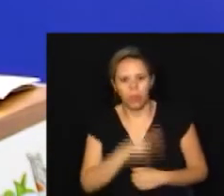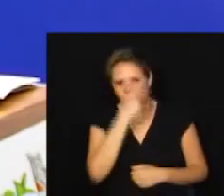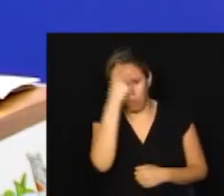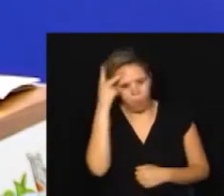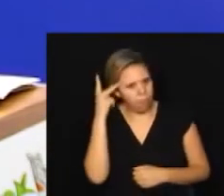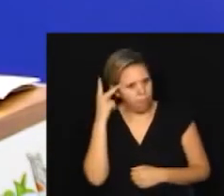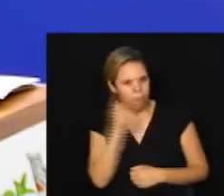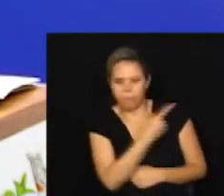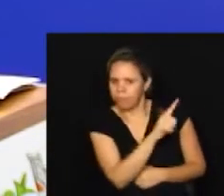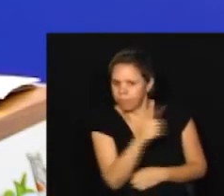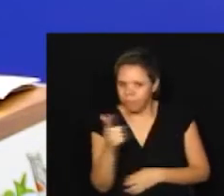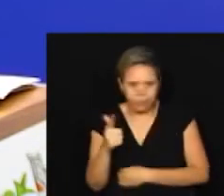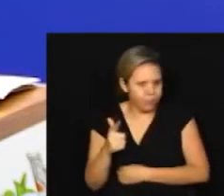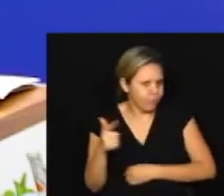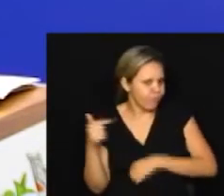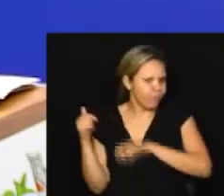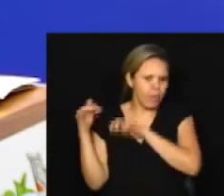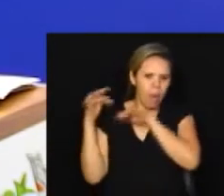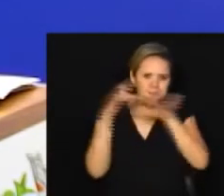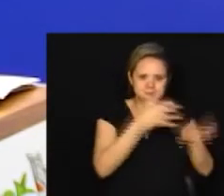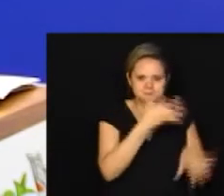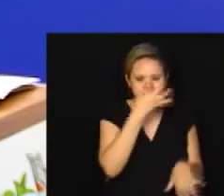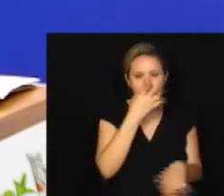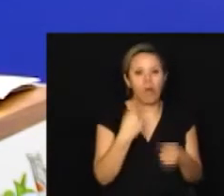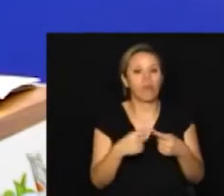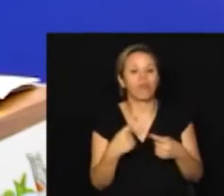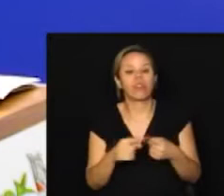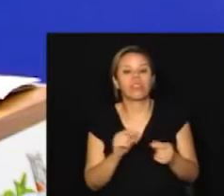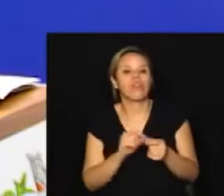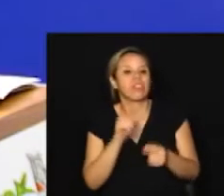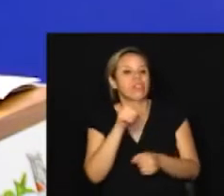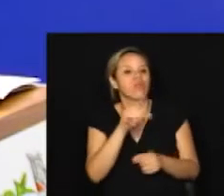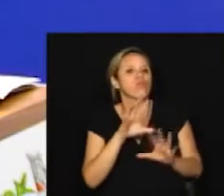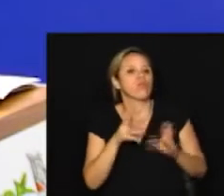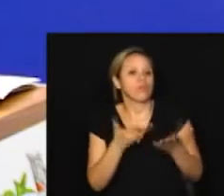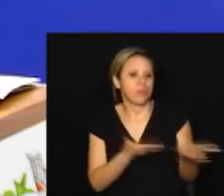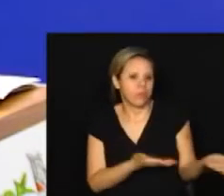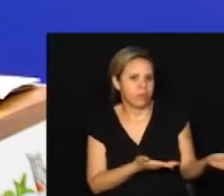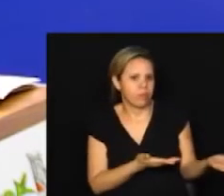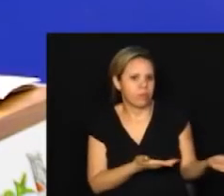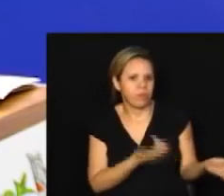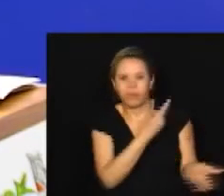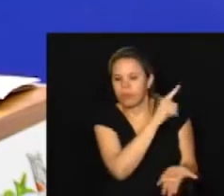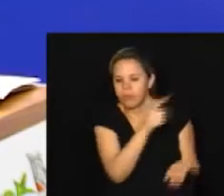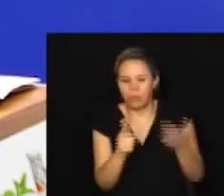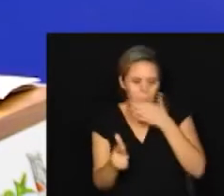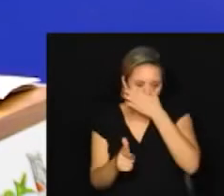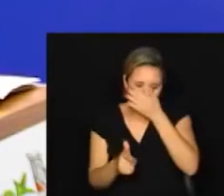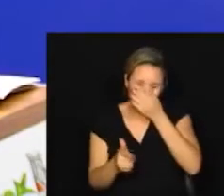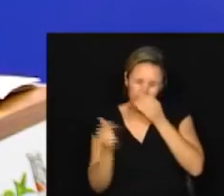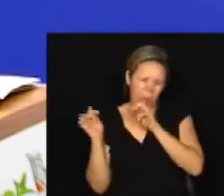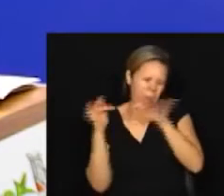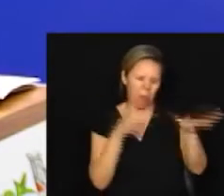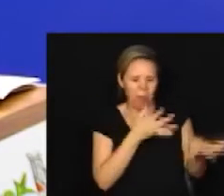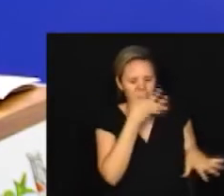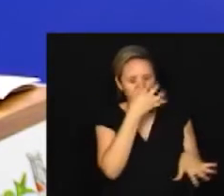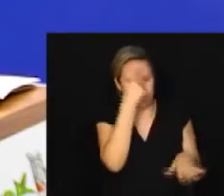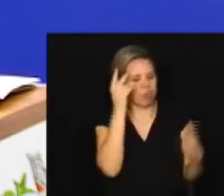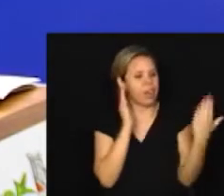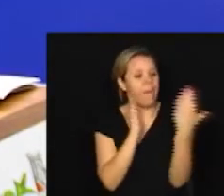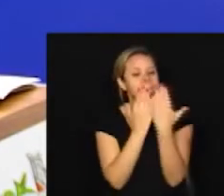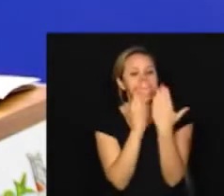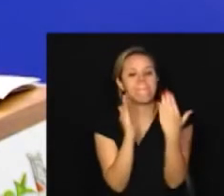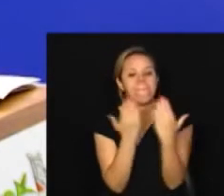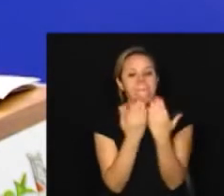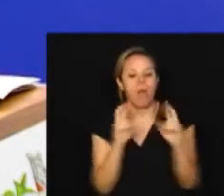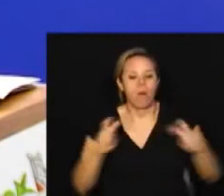Torcida não tem, né? Então isso daqui, por que a gente está fazendo tudo isso? É para não ter aglomeração na porta do